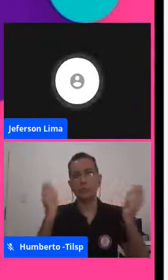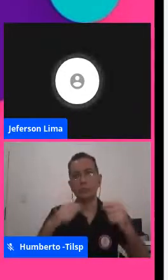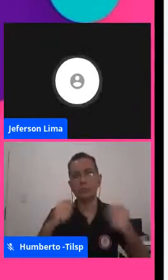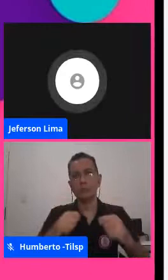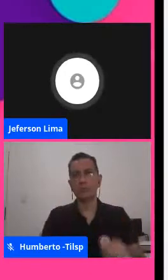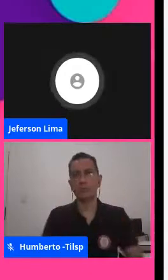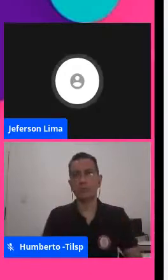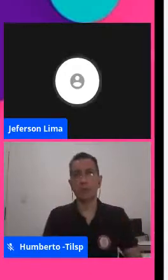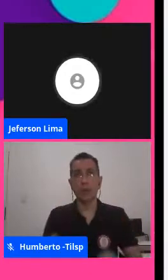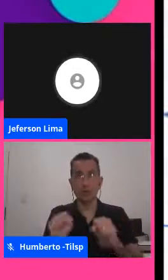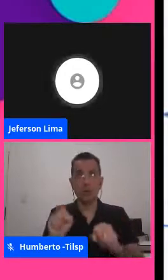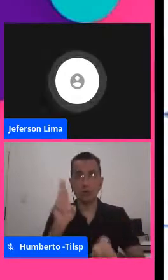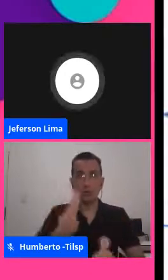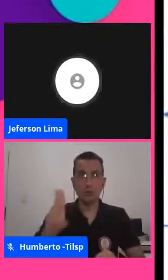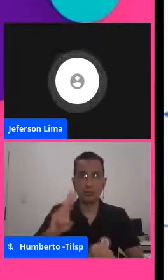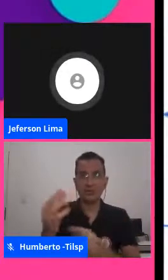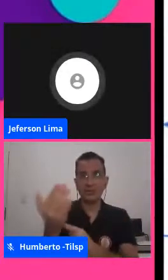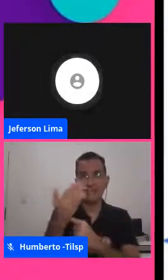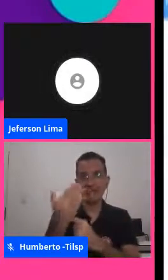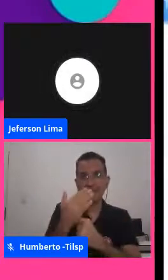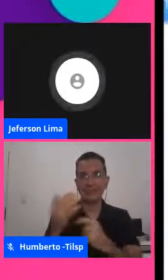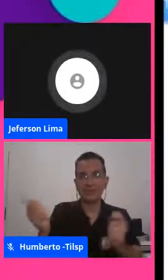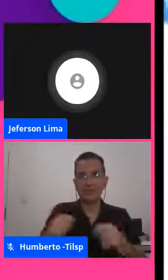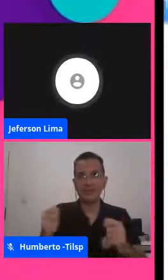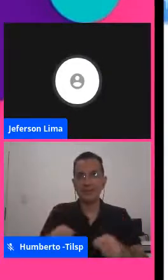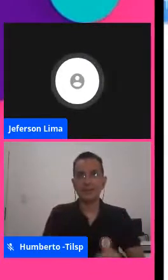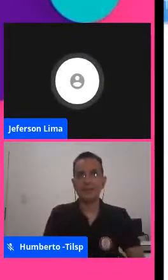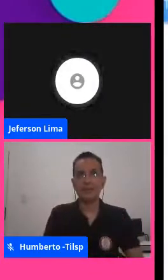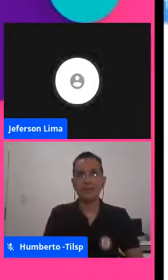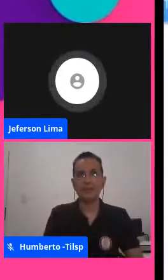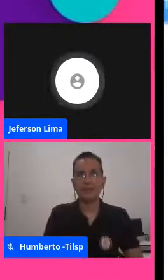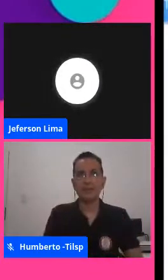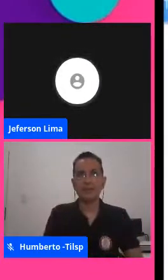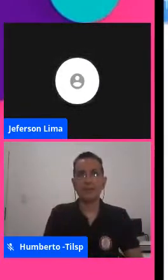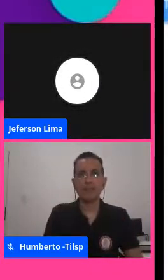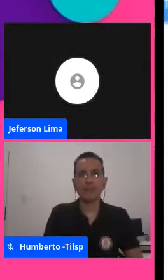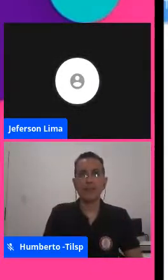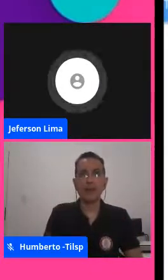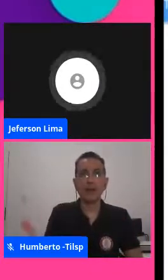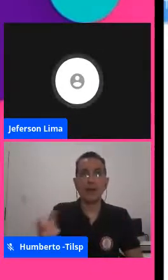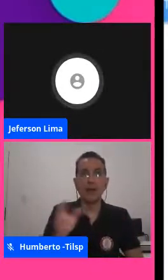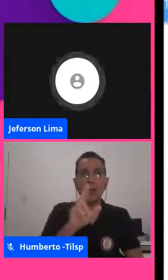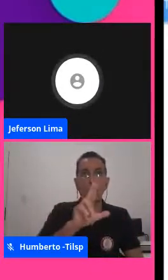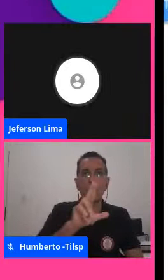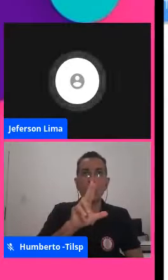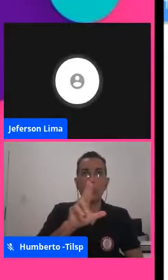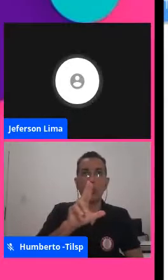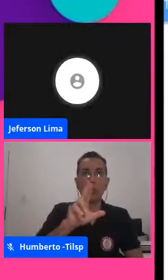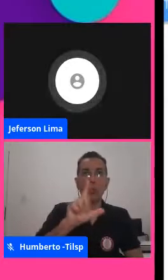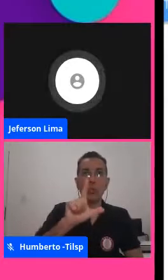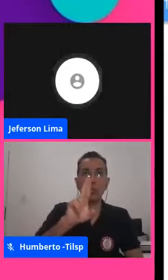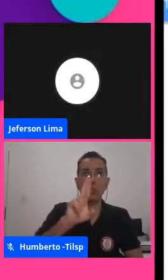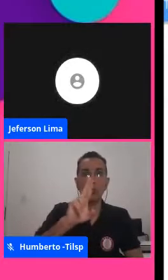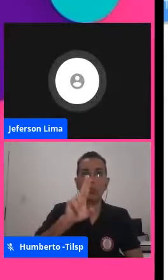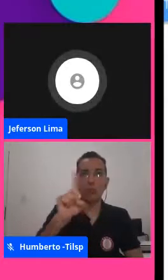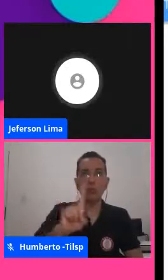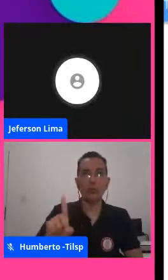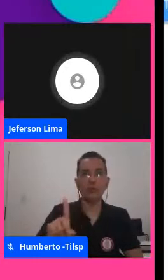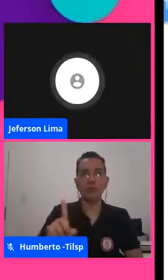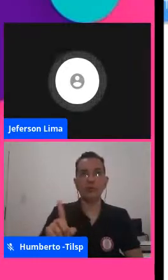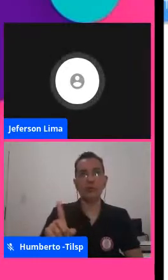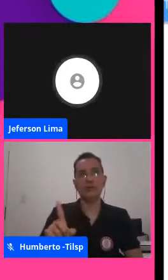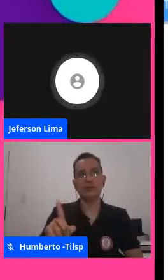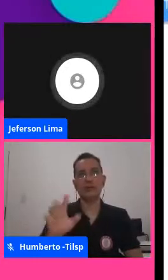poder ver muito dele, mas recomendo que vocês procurem, que são as rules do Firebase. E com as rules a gente consegue configurar quem